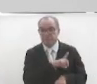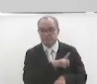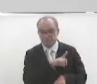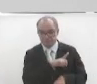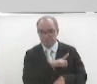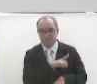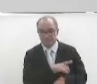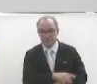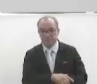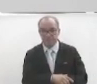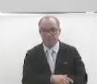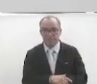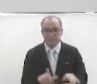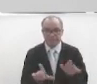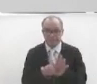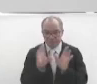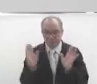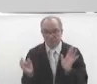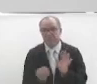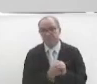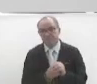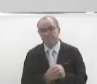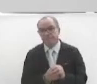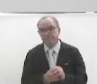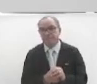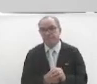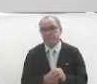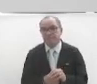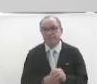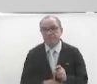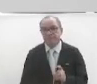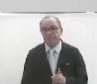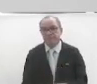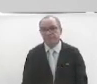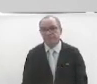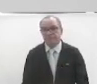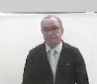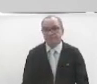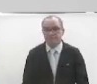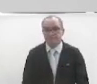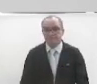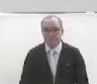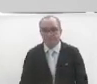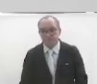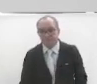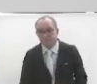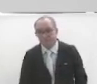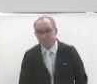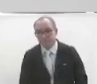e essa outra emenda do Subtenente guinâncio cópia é